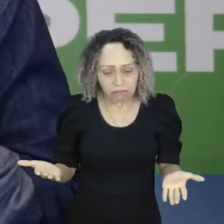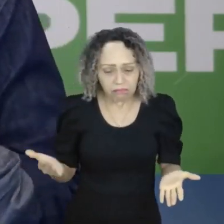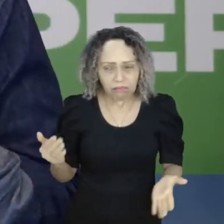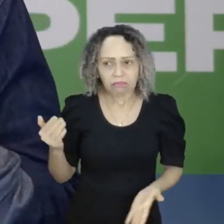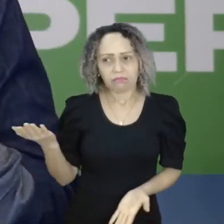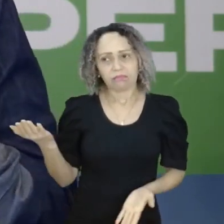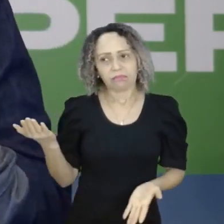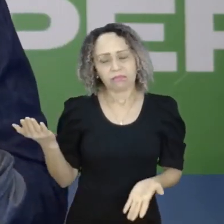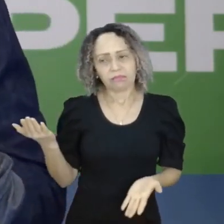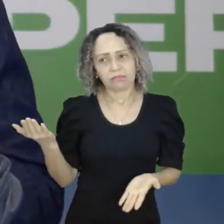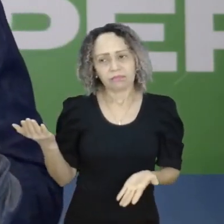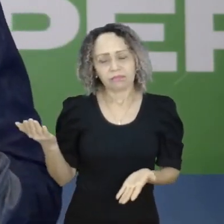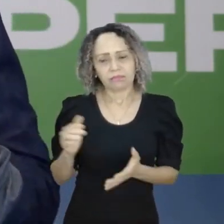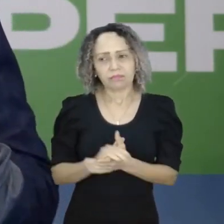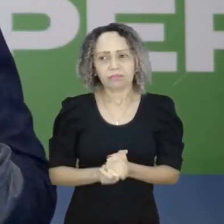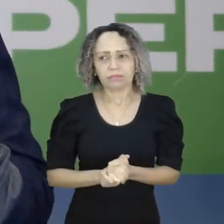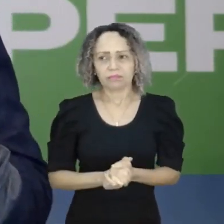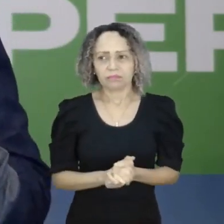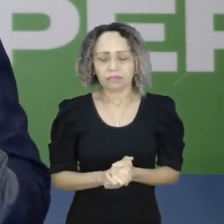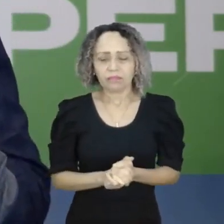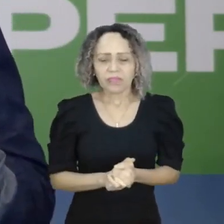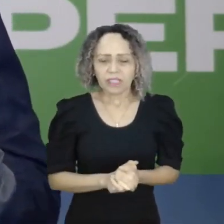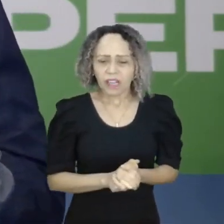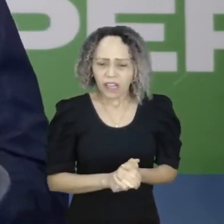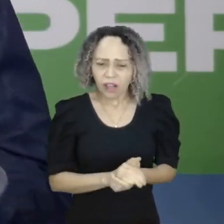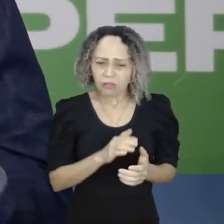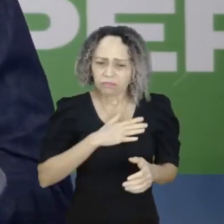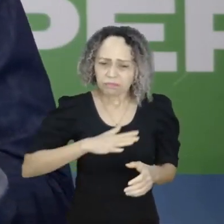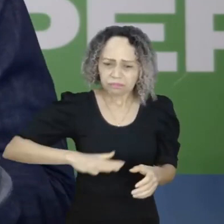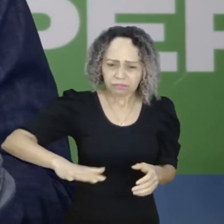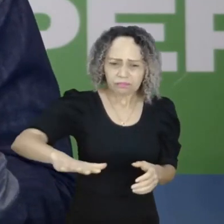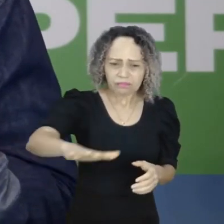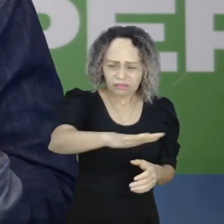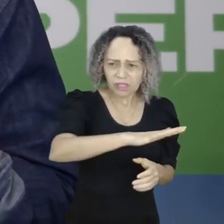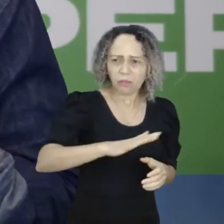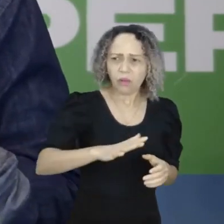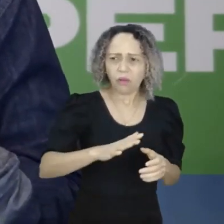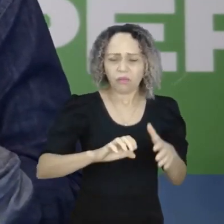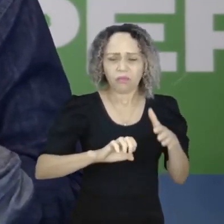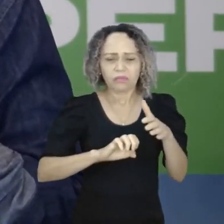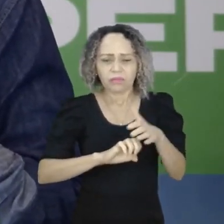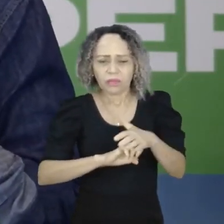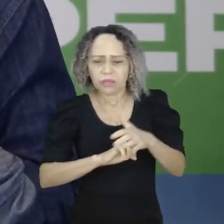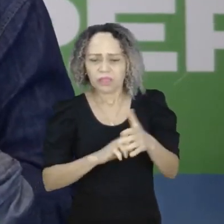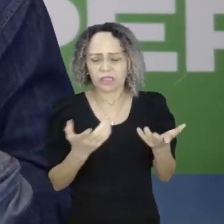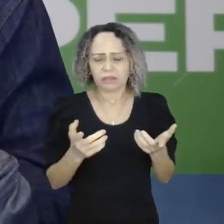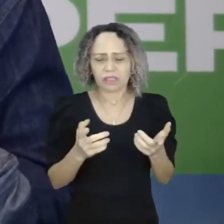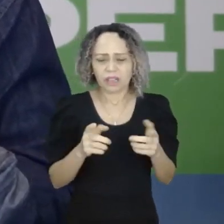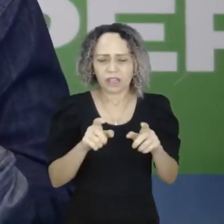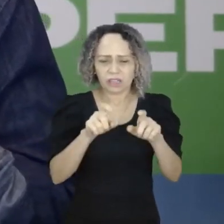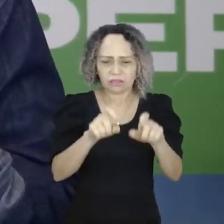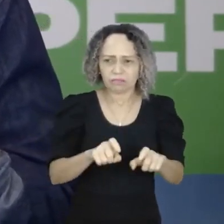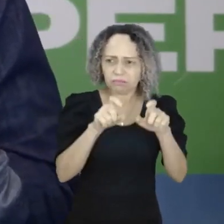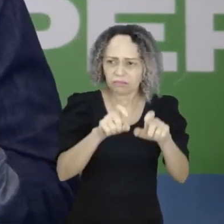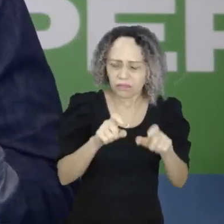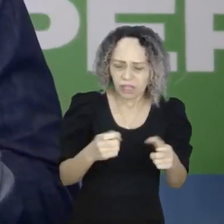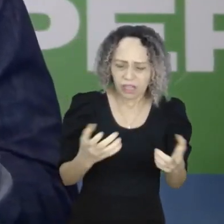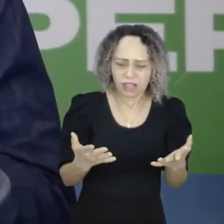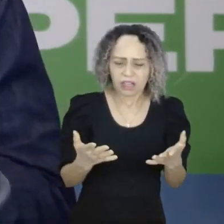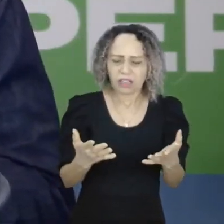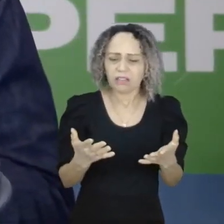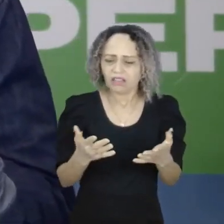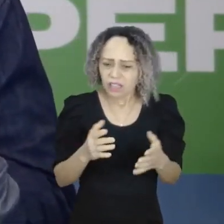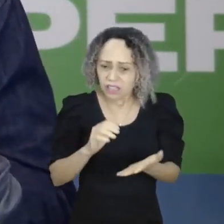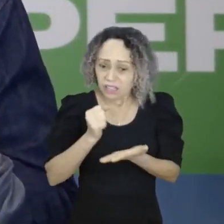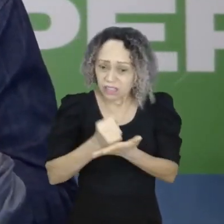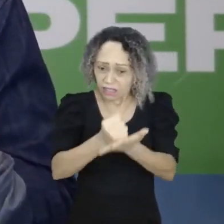é incentivado, ele sabe produzir. Em 2008, quando teve a crise econômica do Lehman Brothers, que começaram a insinuar